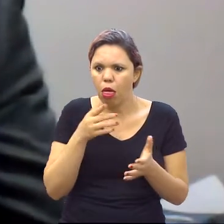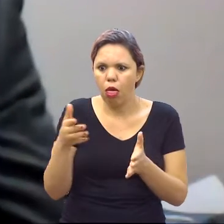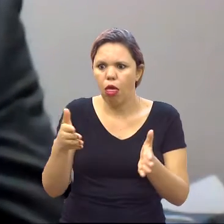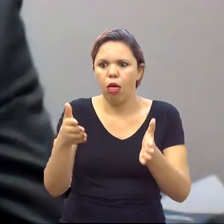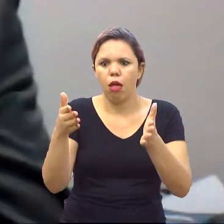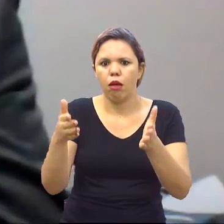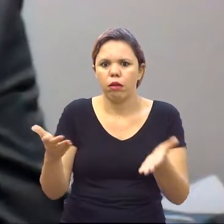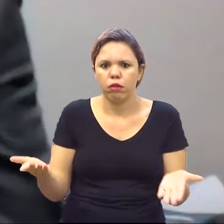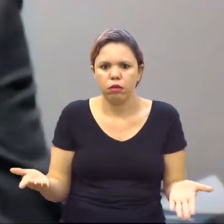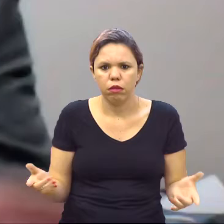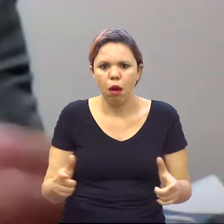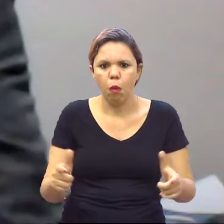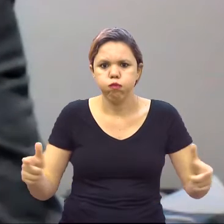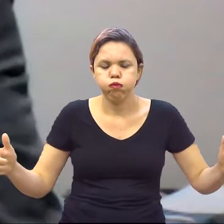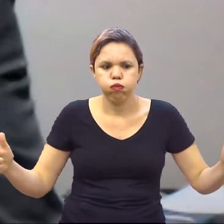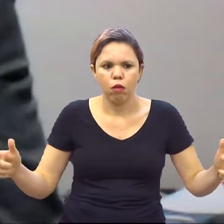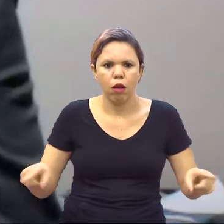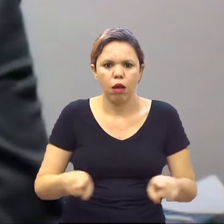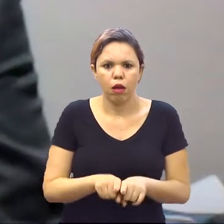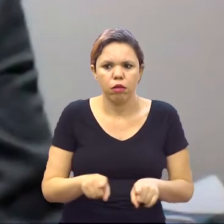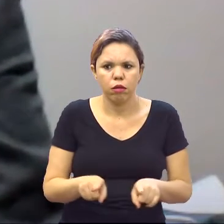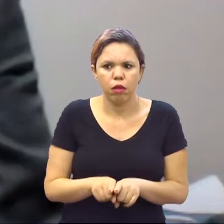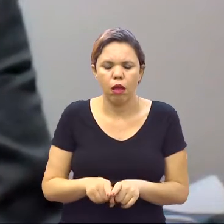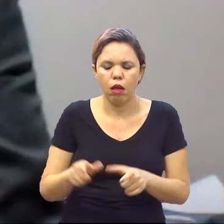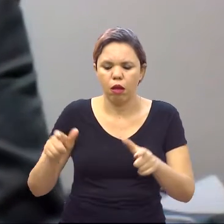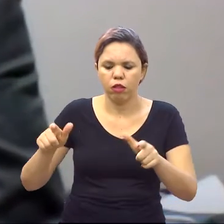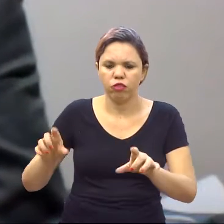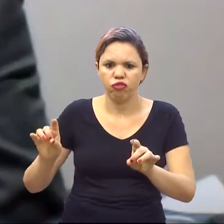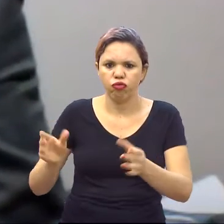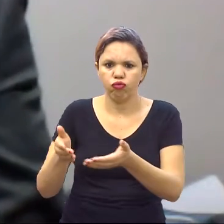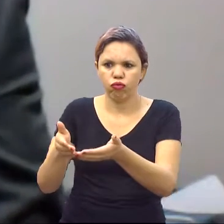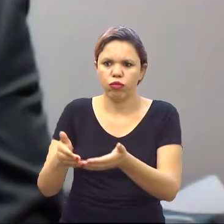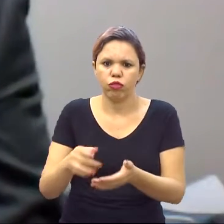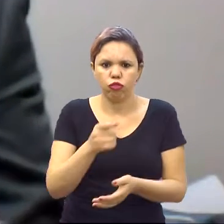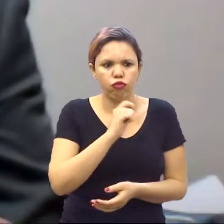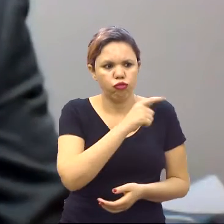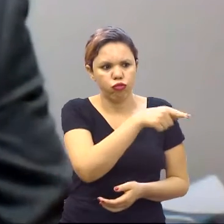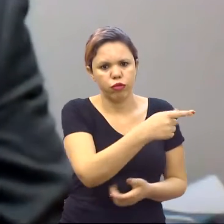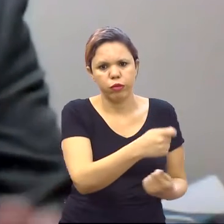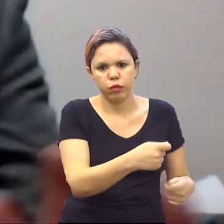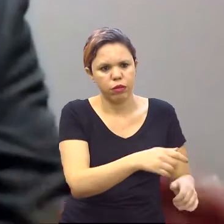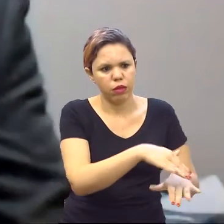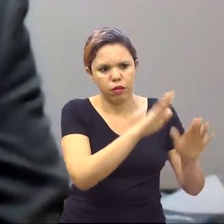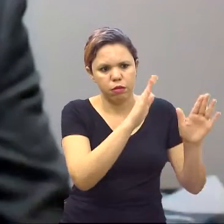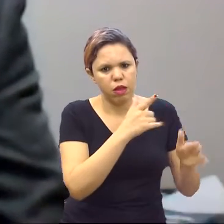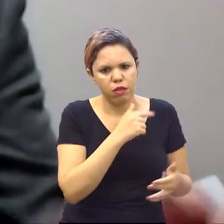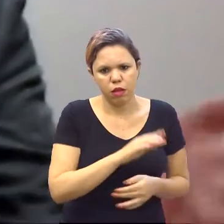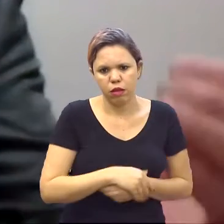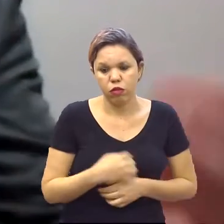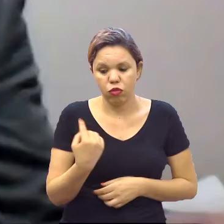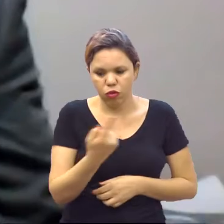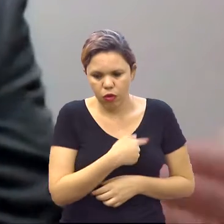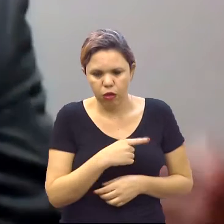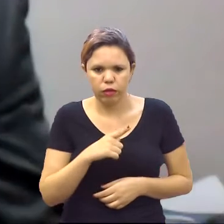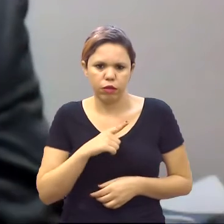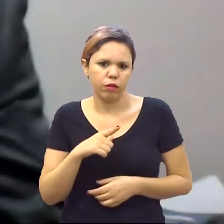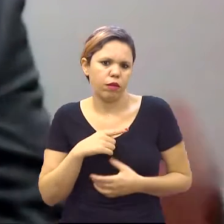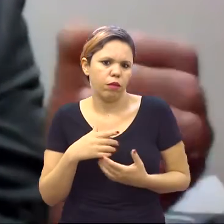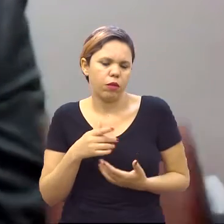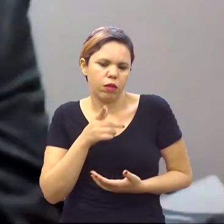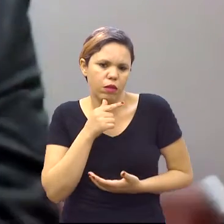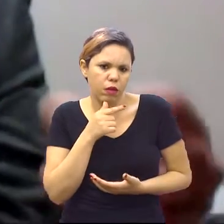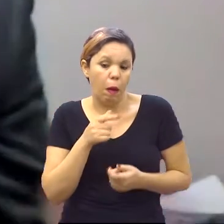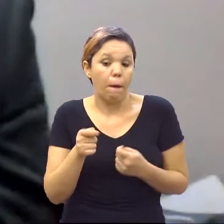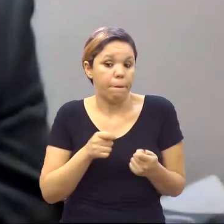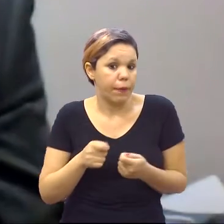que passa por lá. Tem até um porto. Então, os argentinos estão agradecendo, eles não precisam de mais água. Nós é que